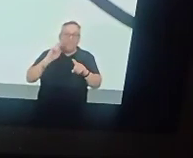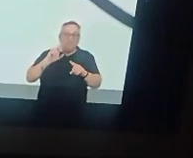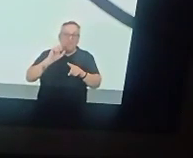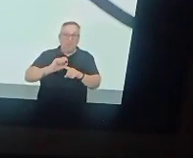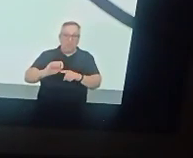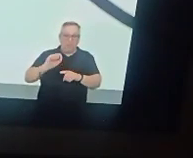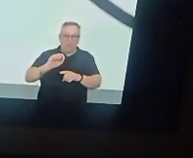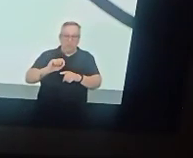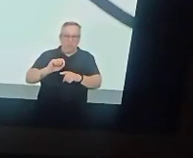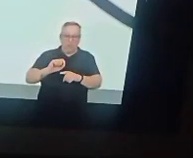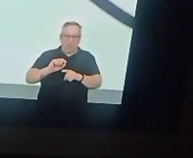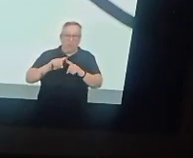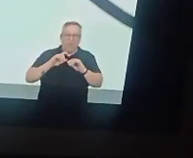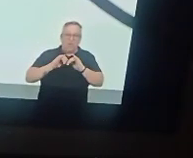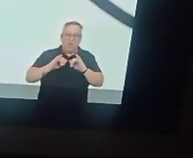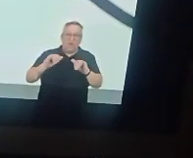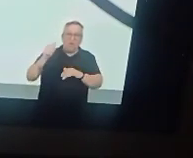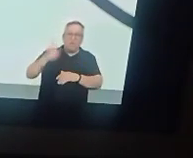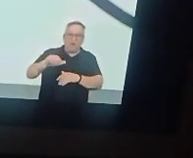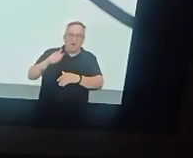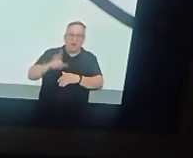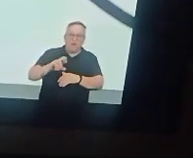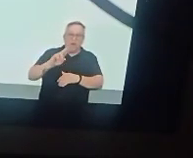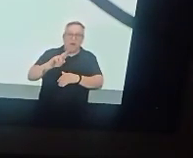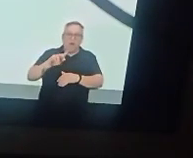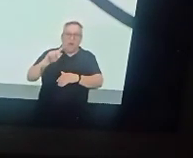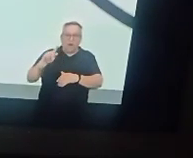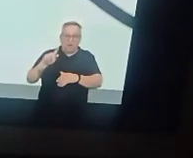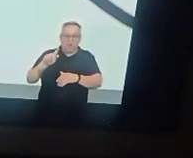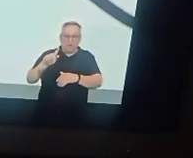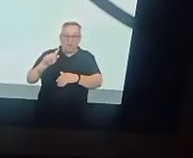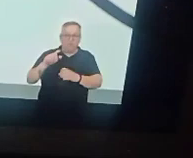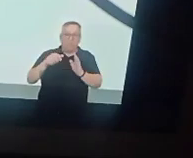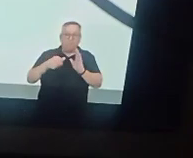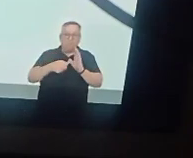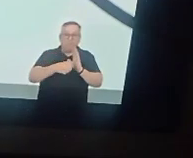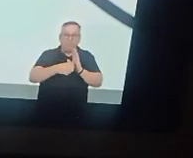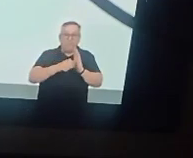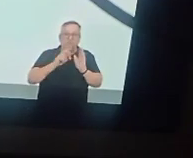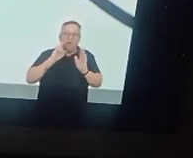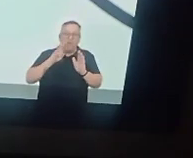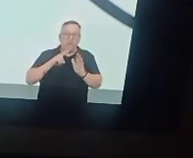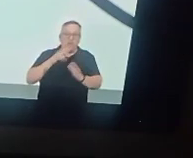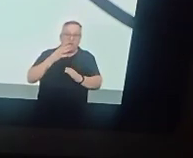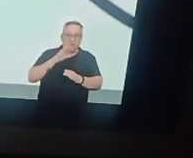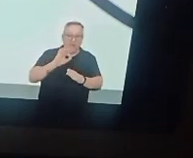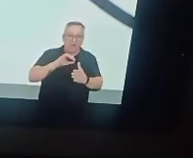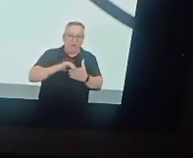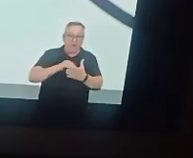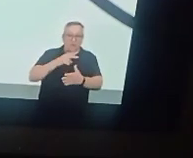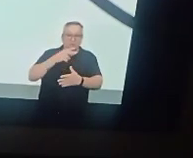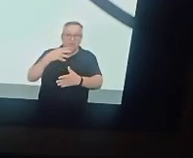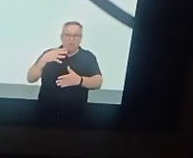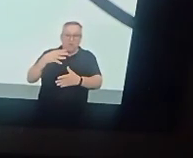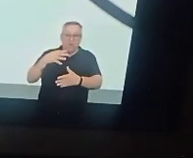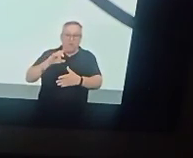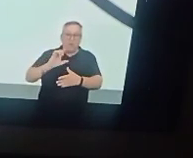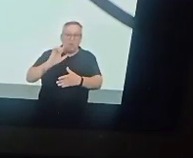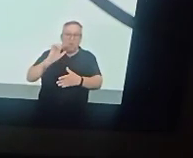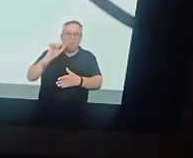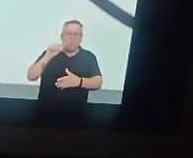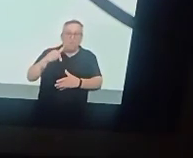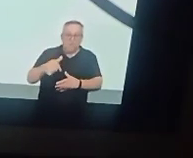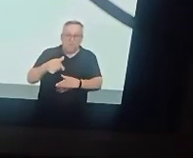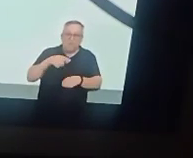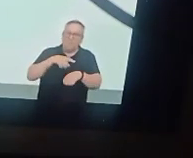por fenotipia, analisando o RG do candidato, ele será feito de 10/24, ou seja, posteriormente